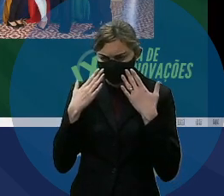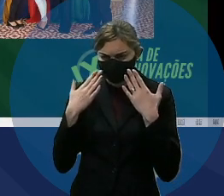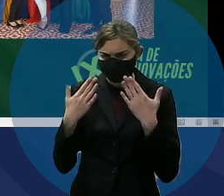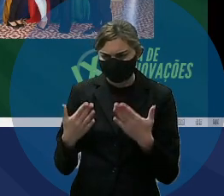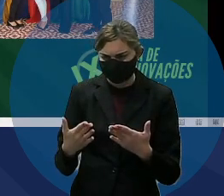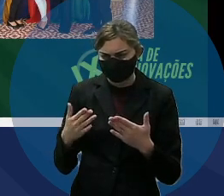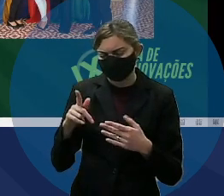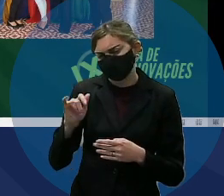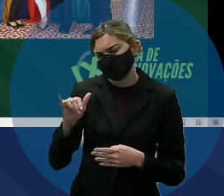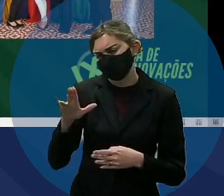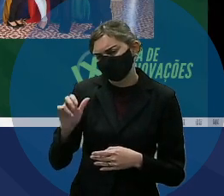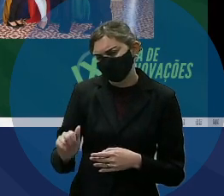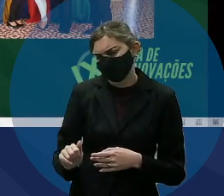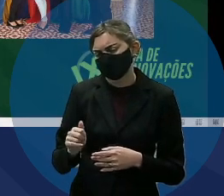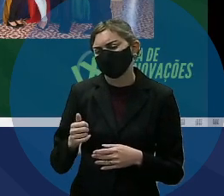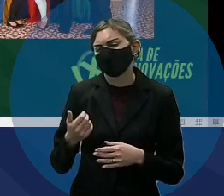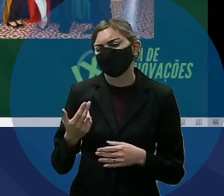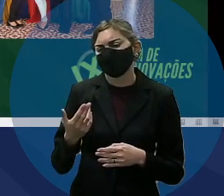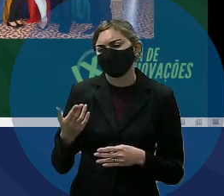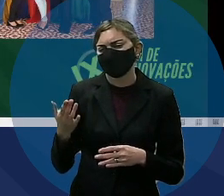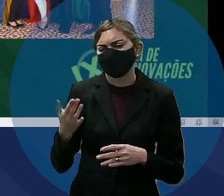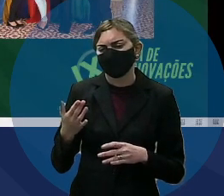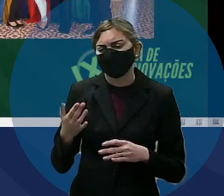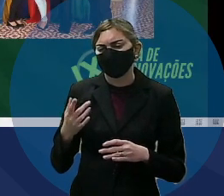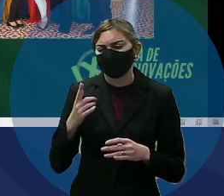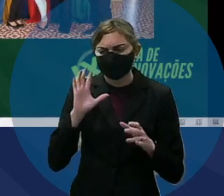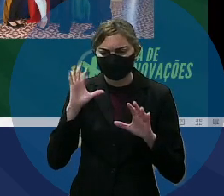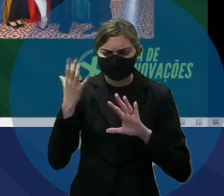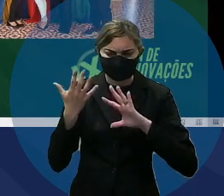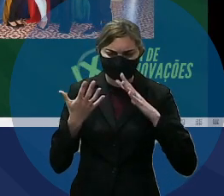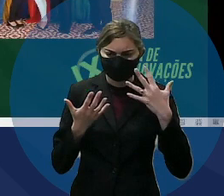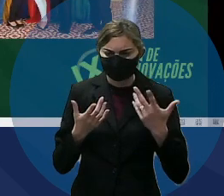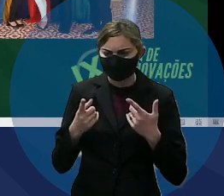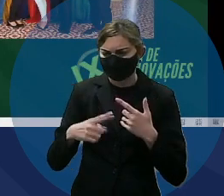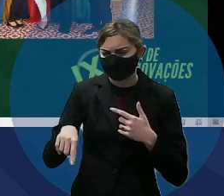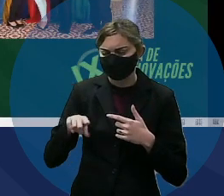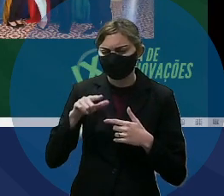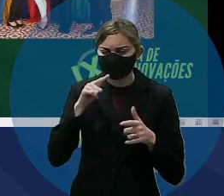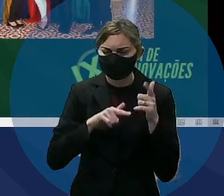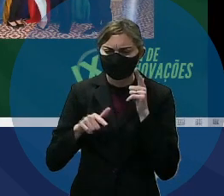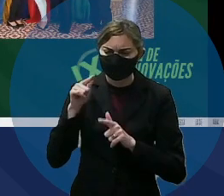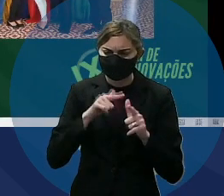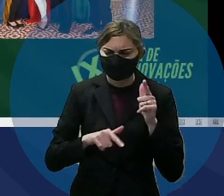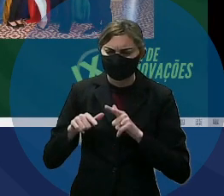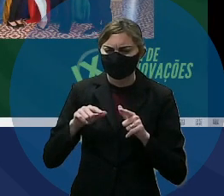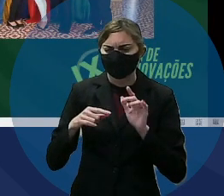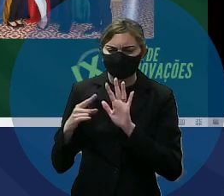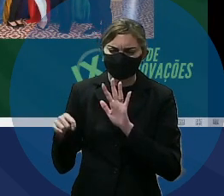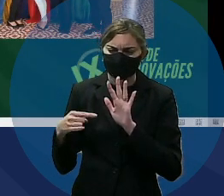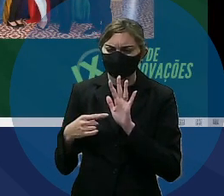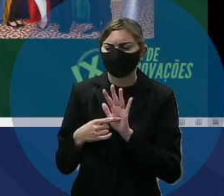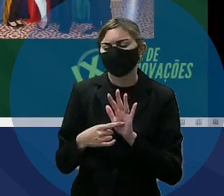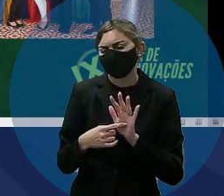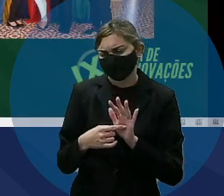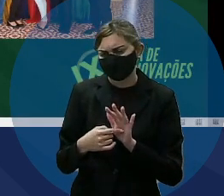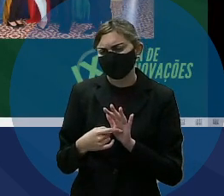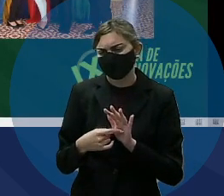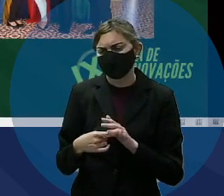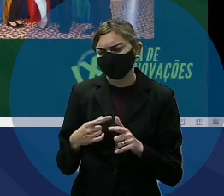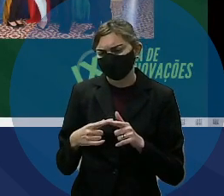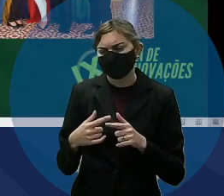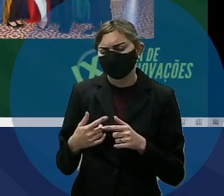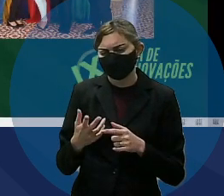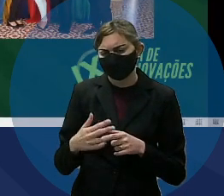2 culminâncias, 2 gincamáticas que já aconteceram, que nós conseguimos atingir o nosso objetivo, pois a partir